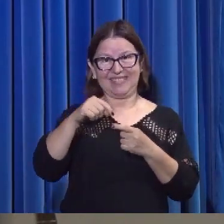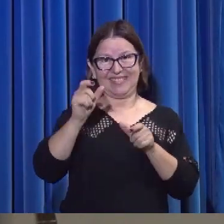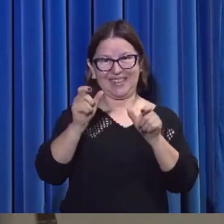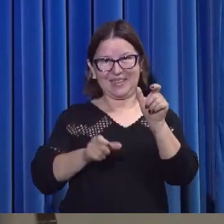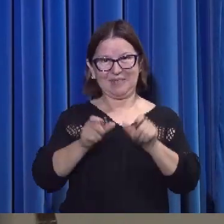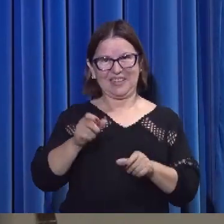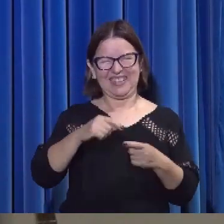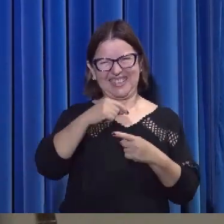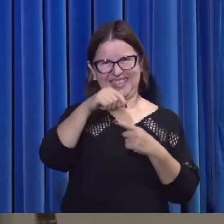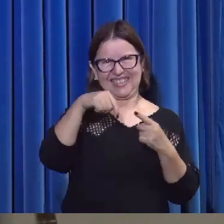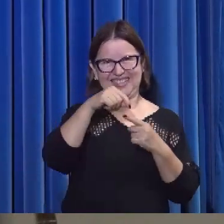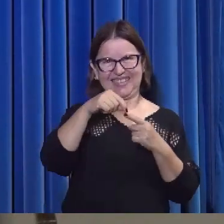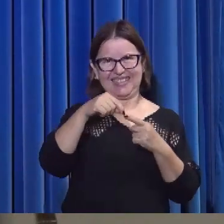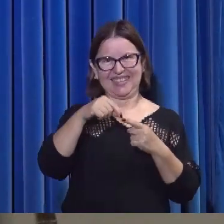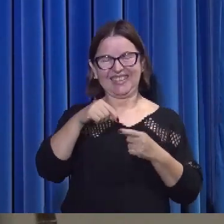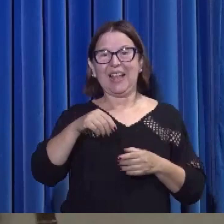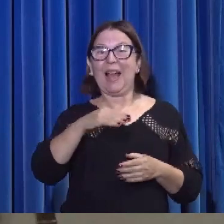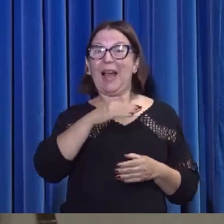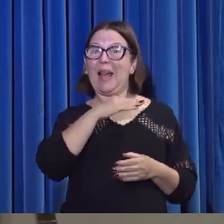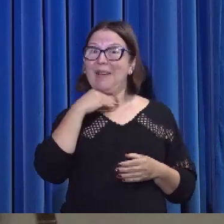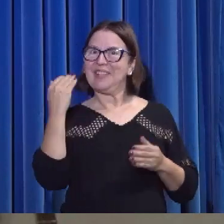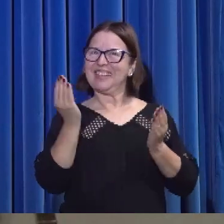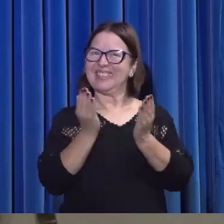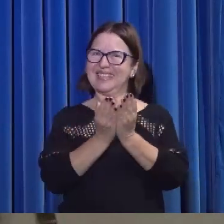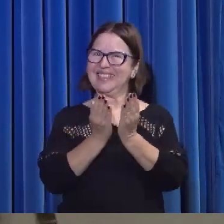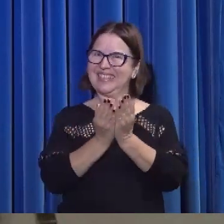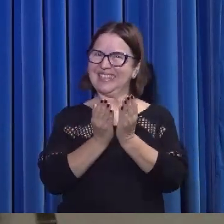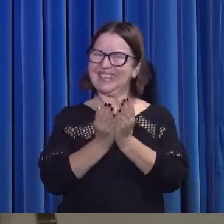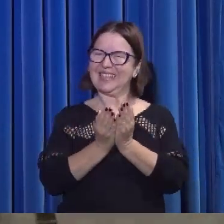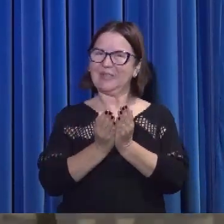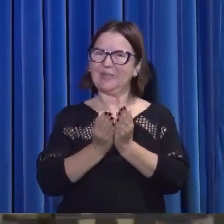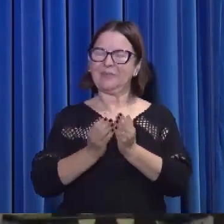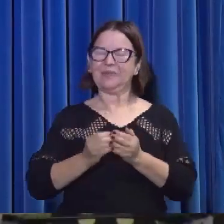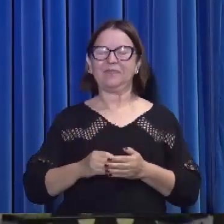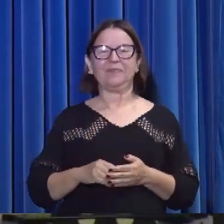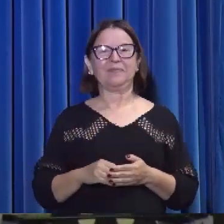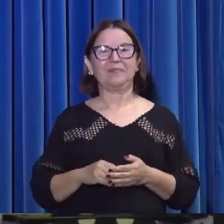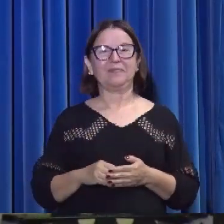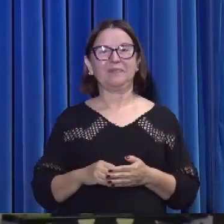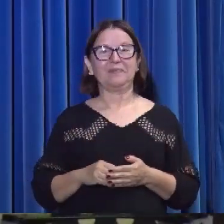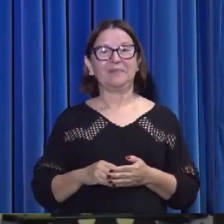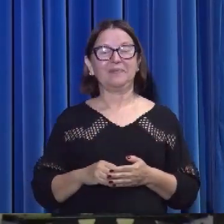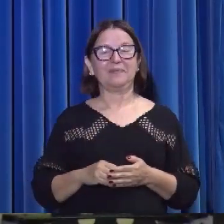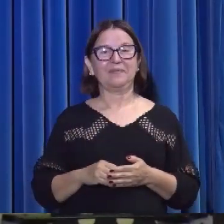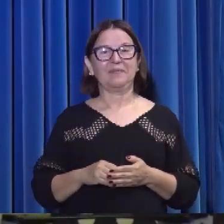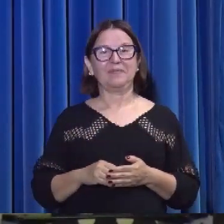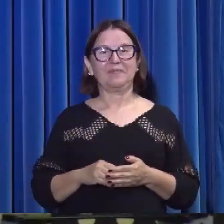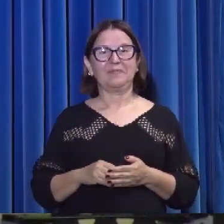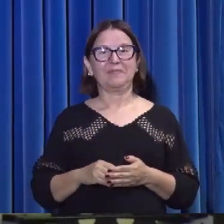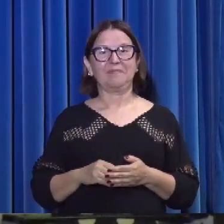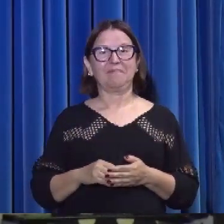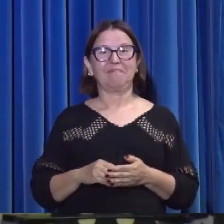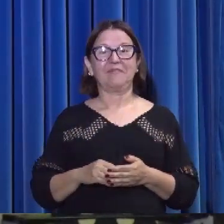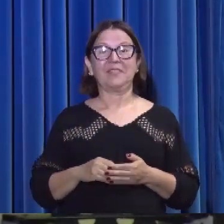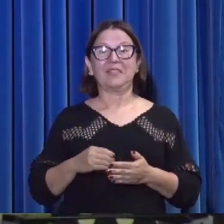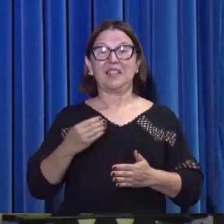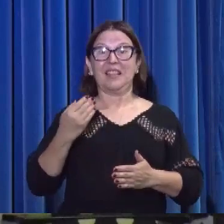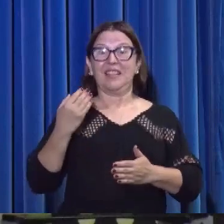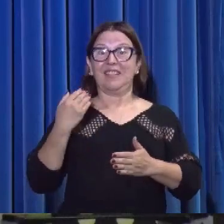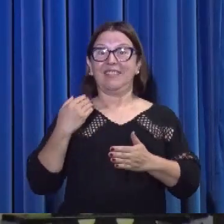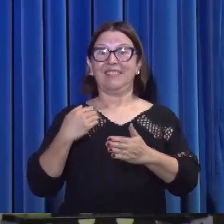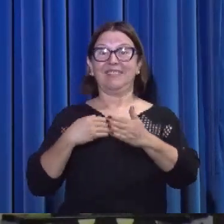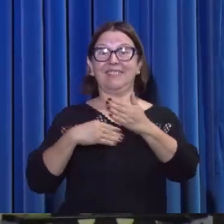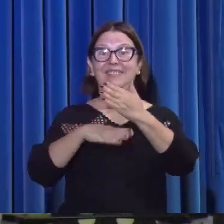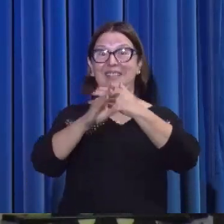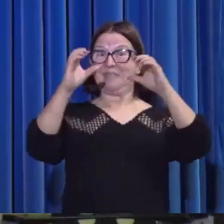A morte para o cristão, volto a dizer, nada mais é do que uma promoção. A morte